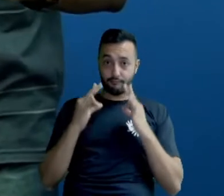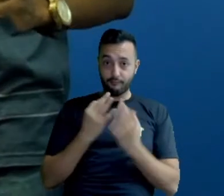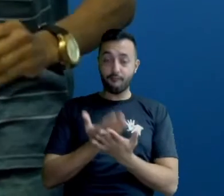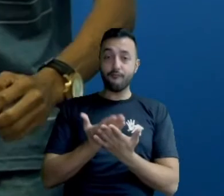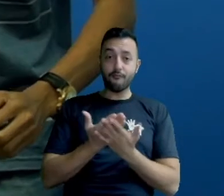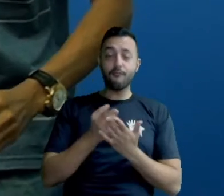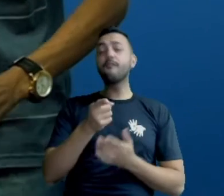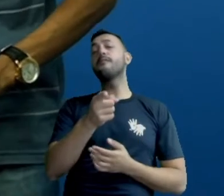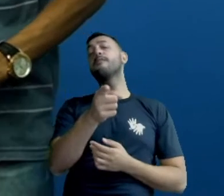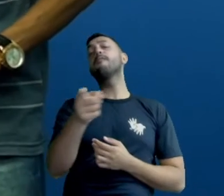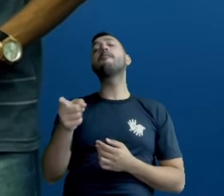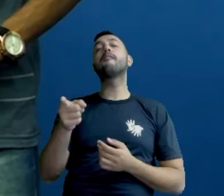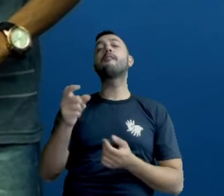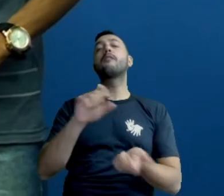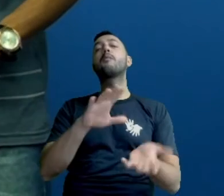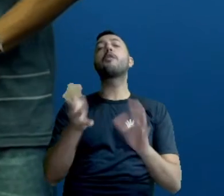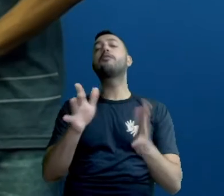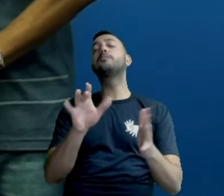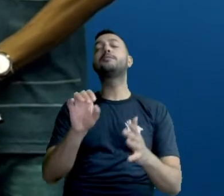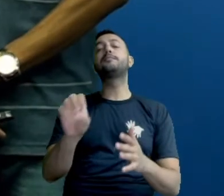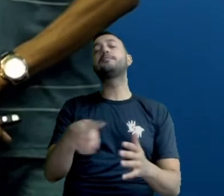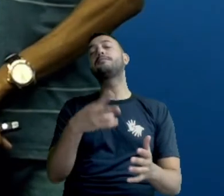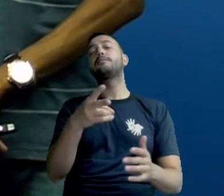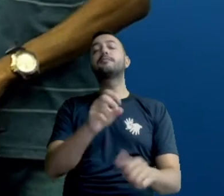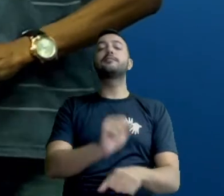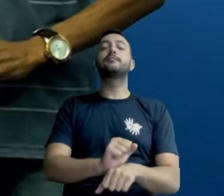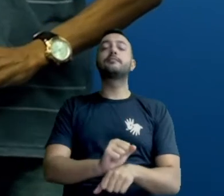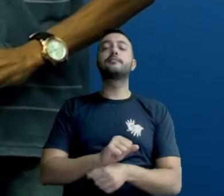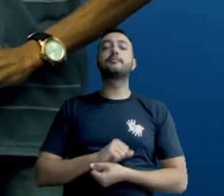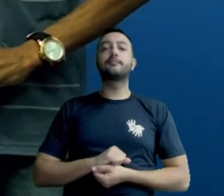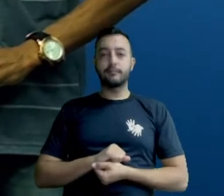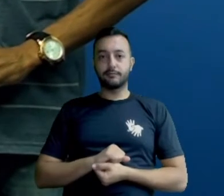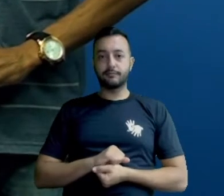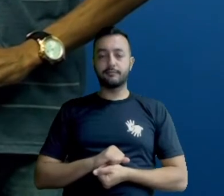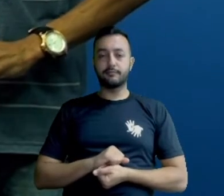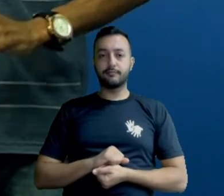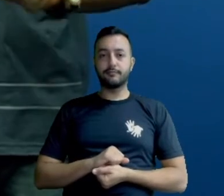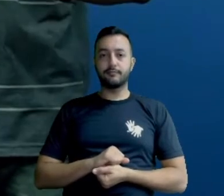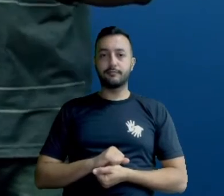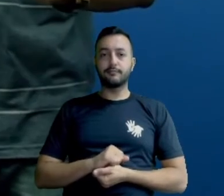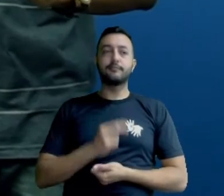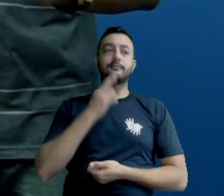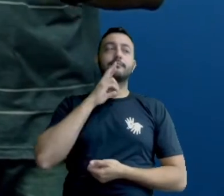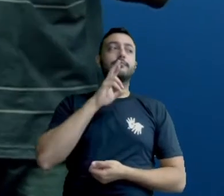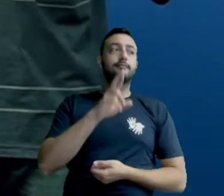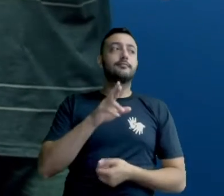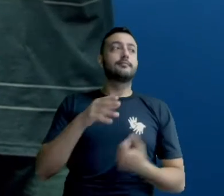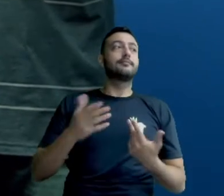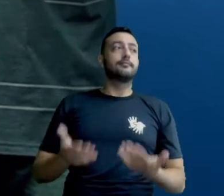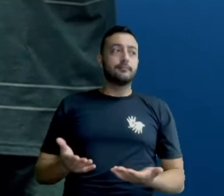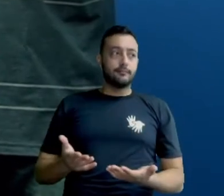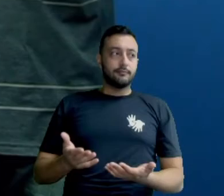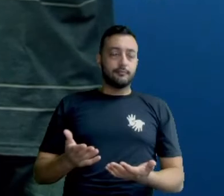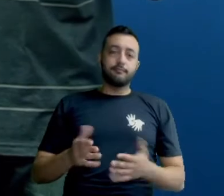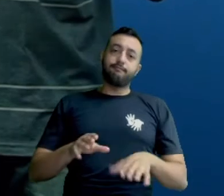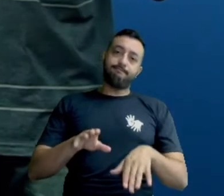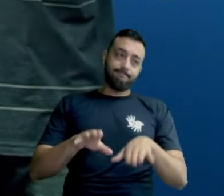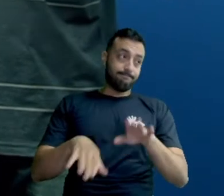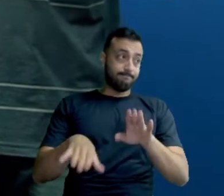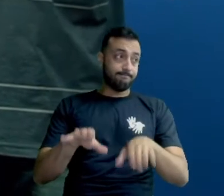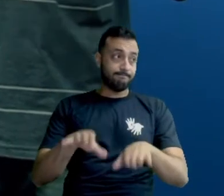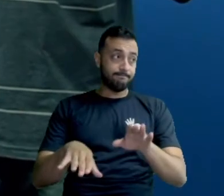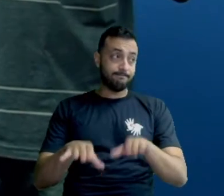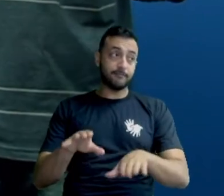vocês estão em movimento ou estão em repouso? A resposta é o quê?